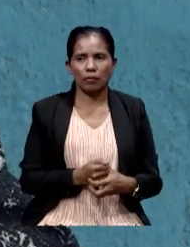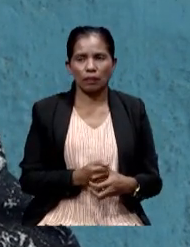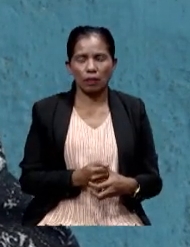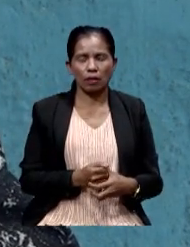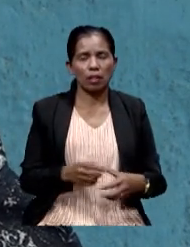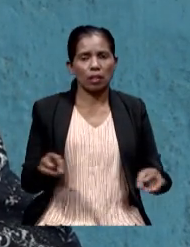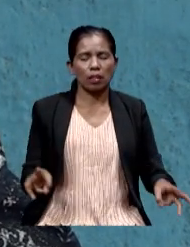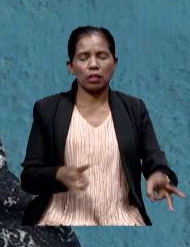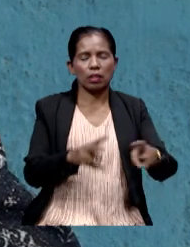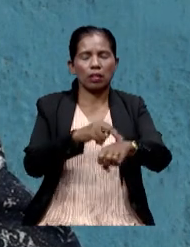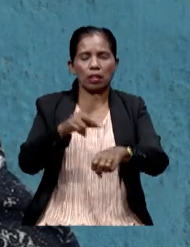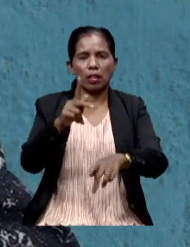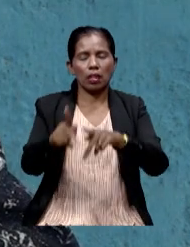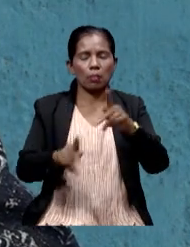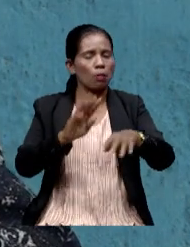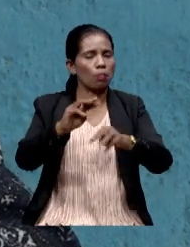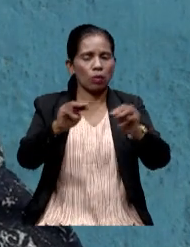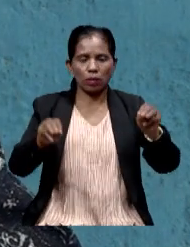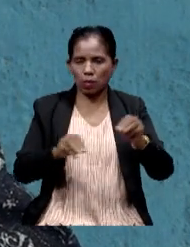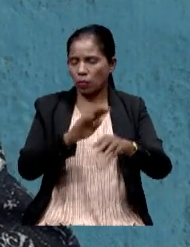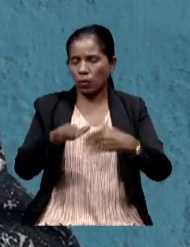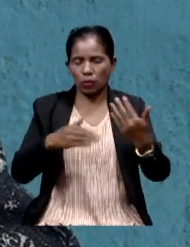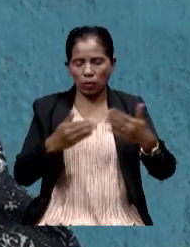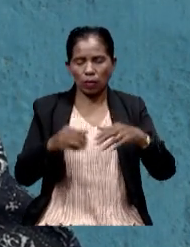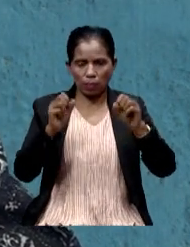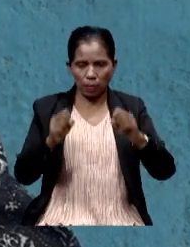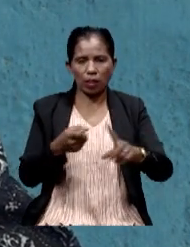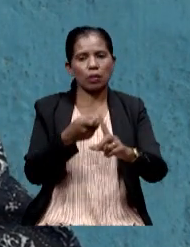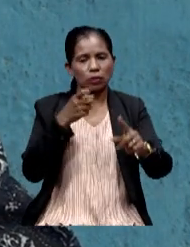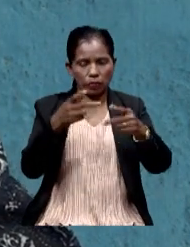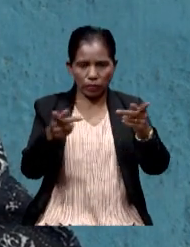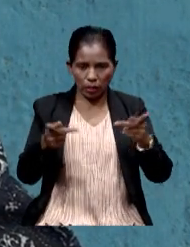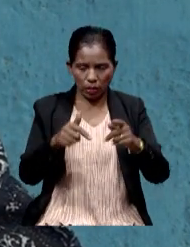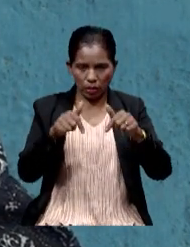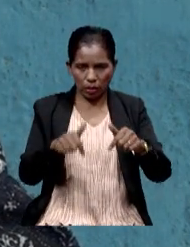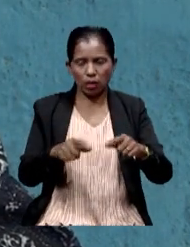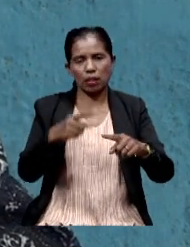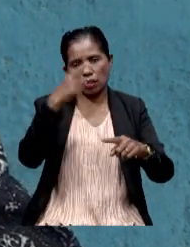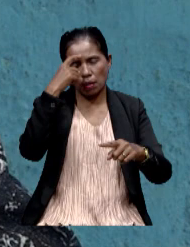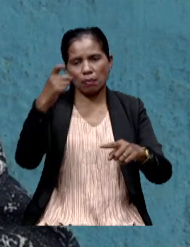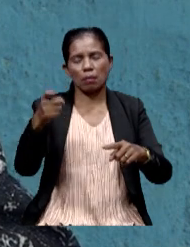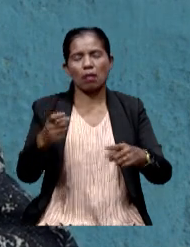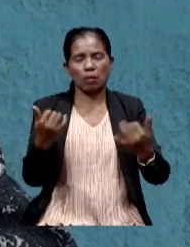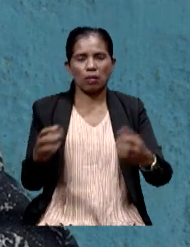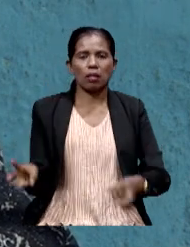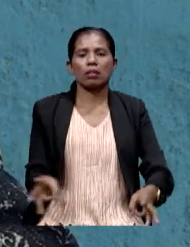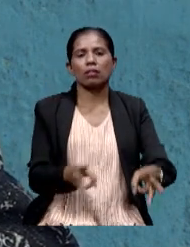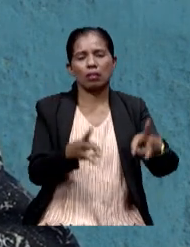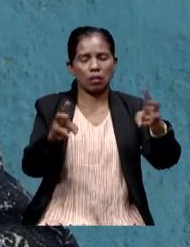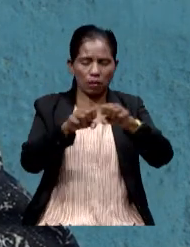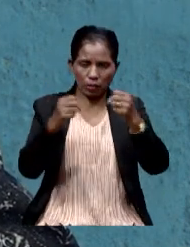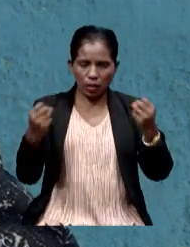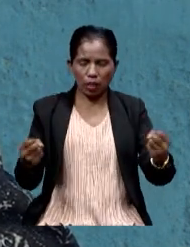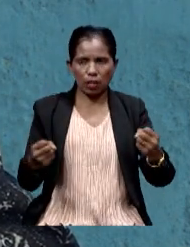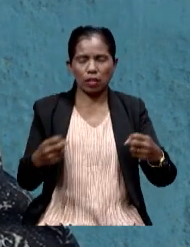nacional. É uma município roto, bela livro, né? Mais beto horas, né? Estrada na beca dificulta, livro a